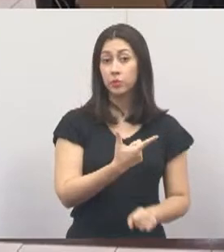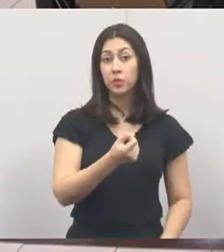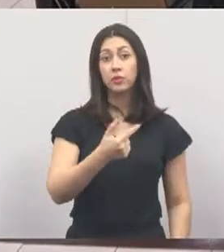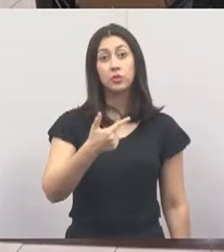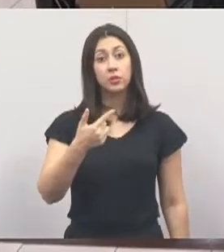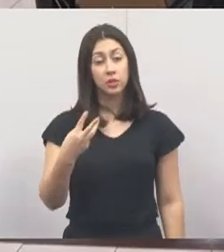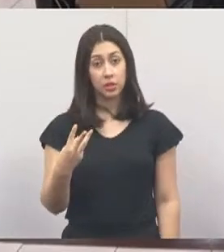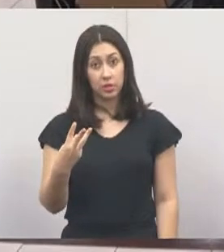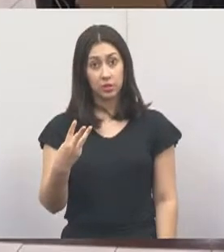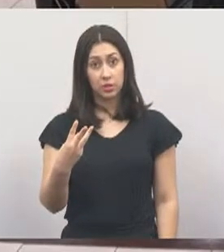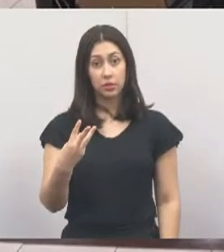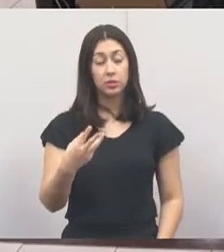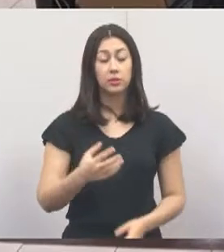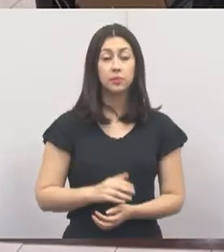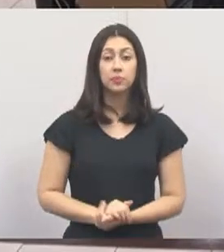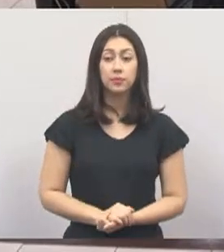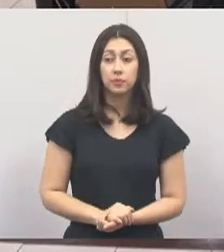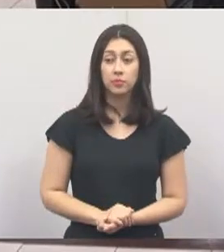001/2023.